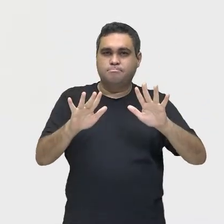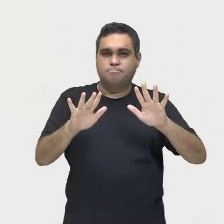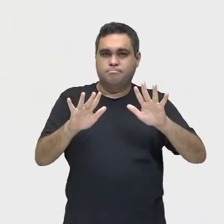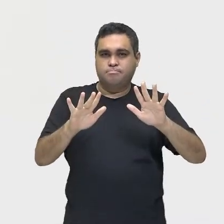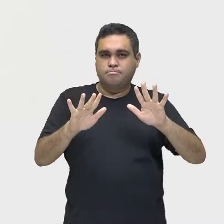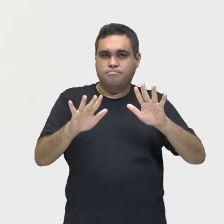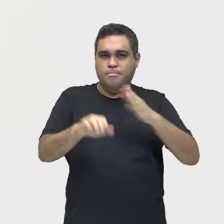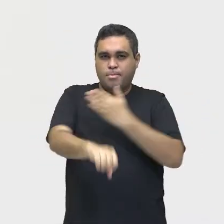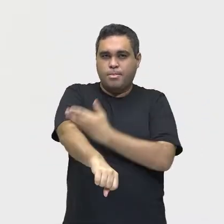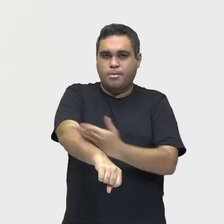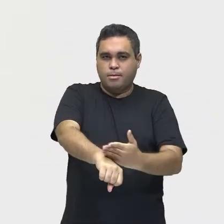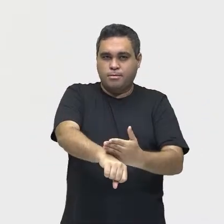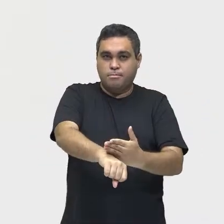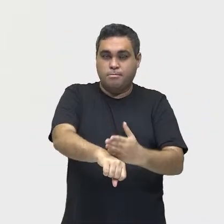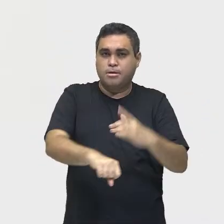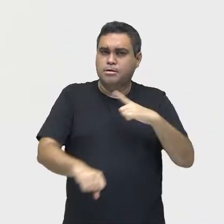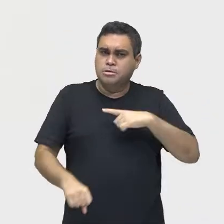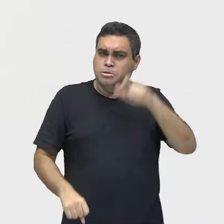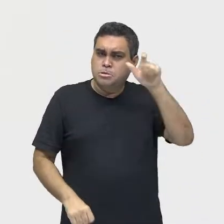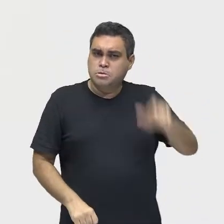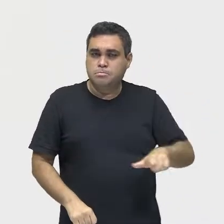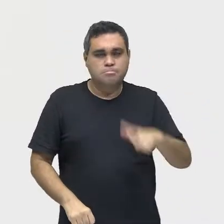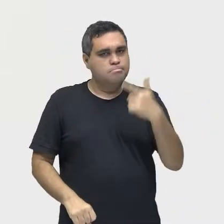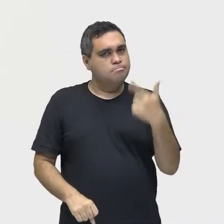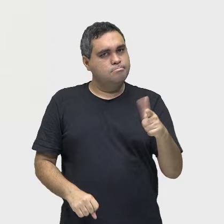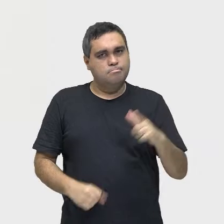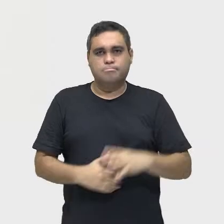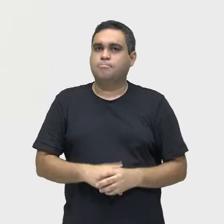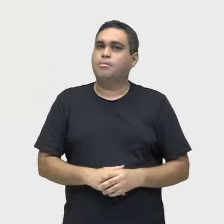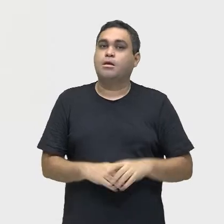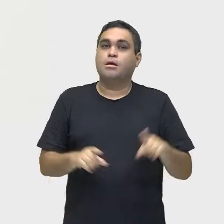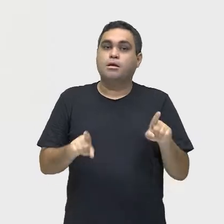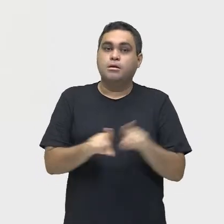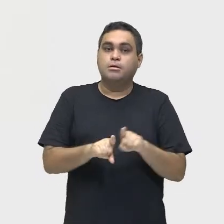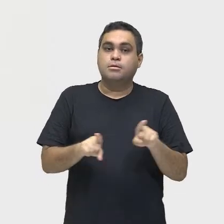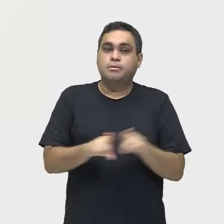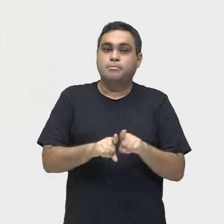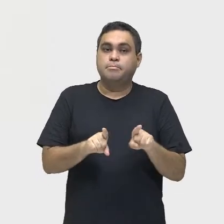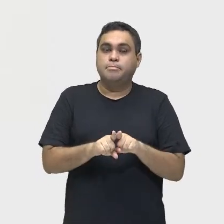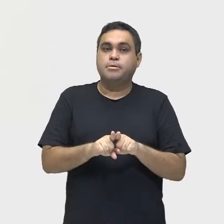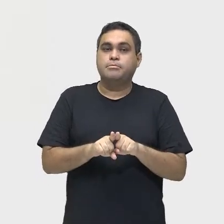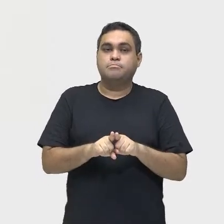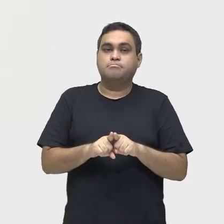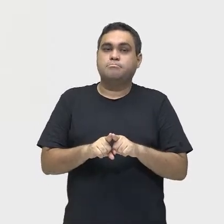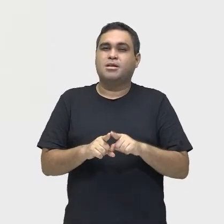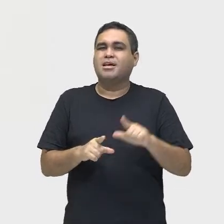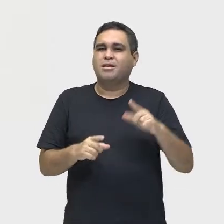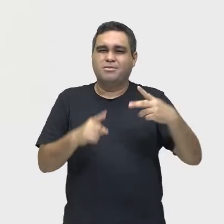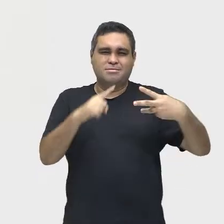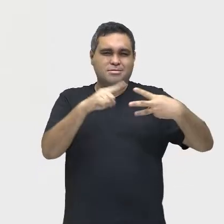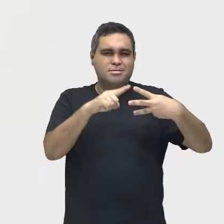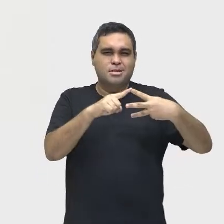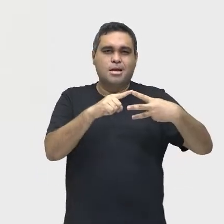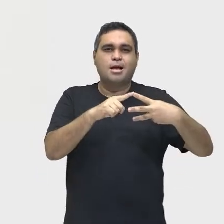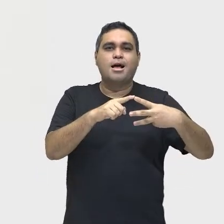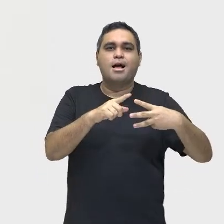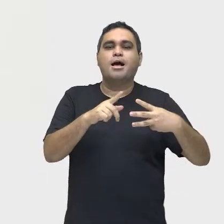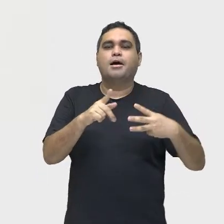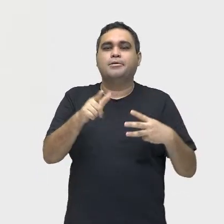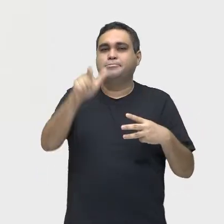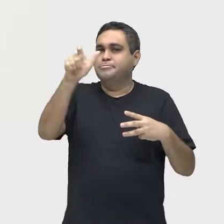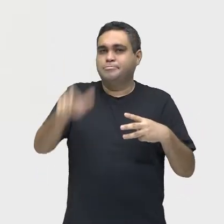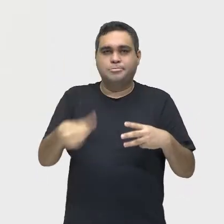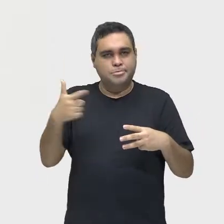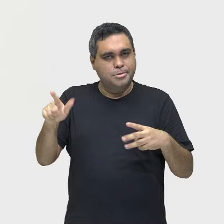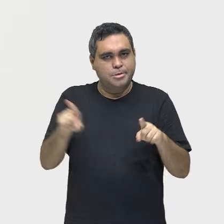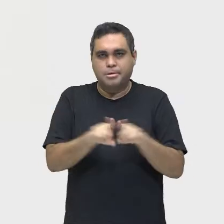nevar, certo? Aqui. Também não existe aqui no verbo haver um sujeito. Apenas o predicado da oração.